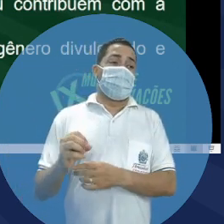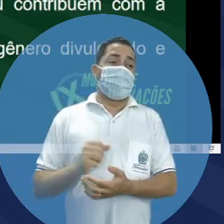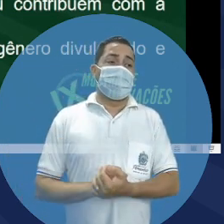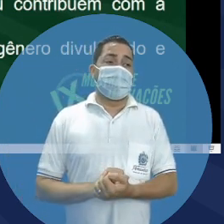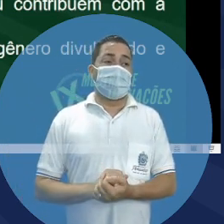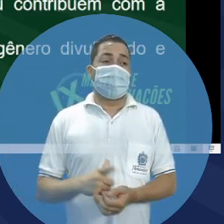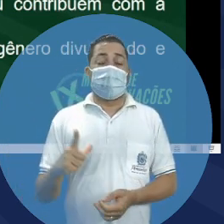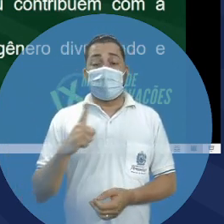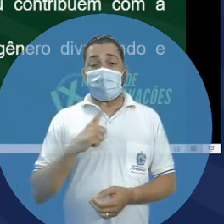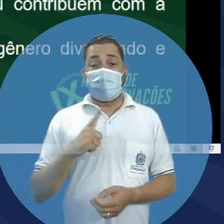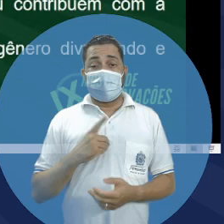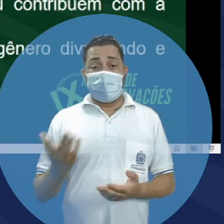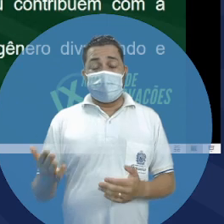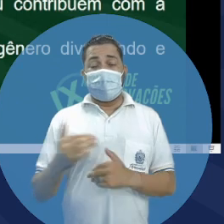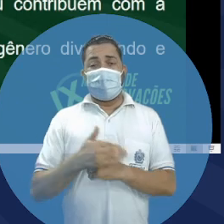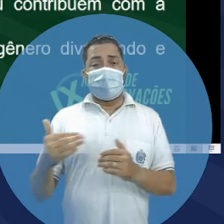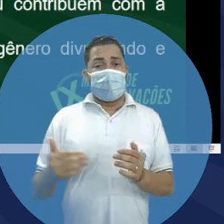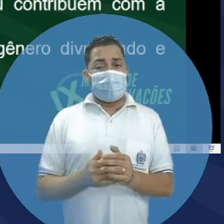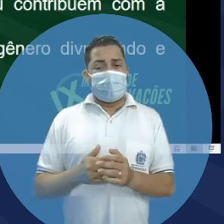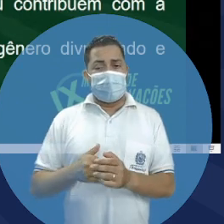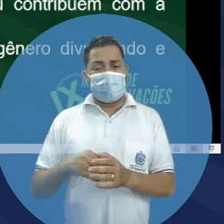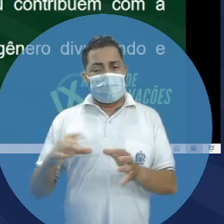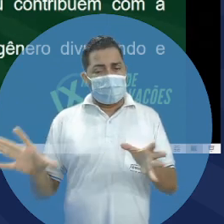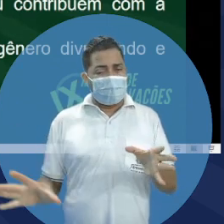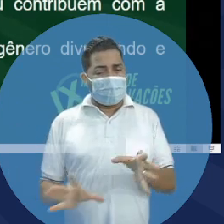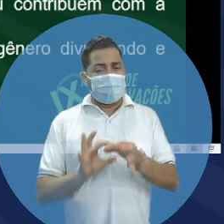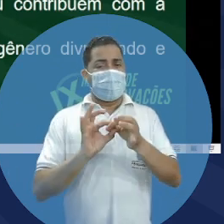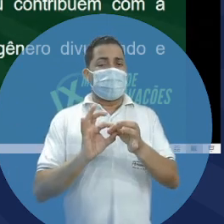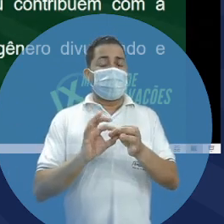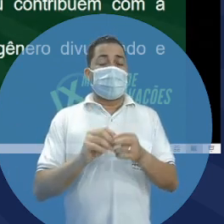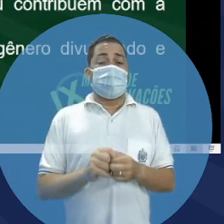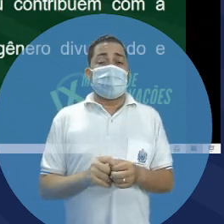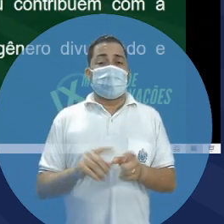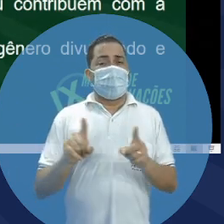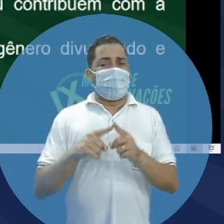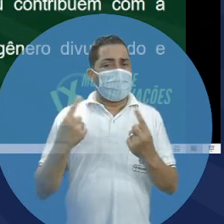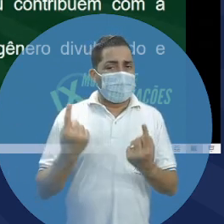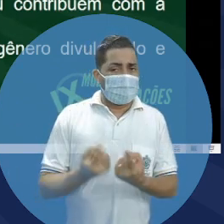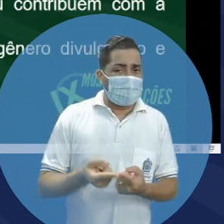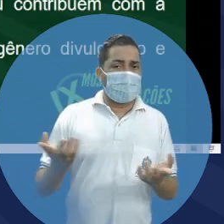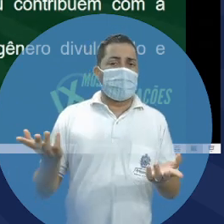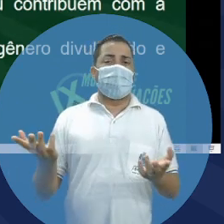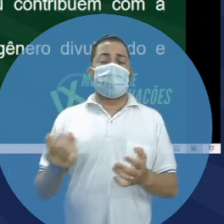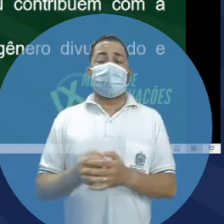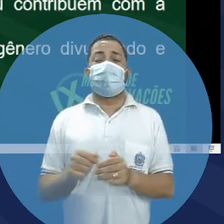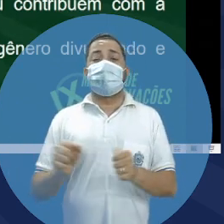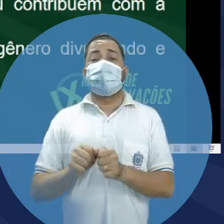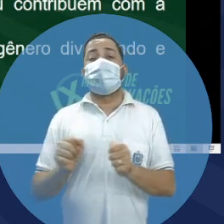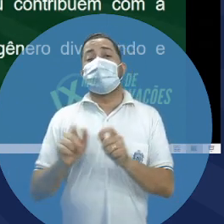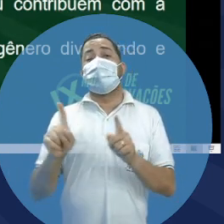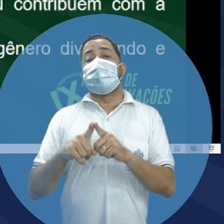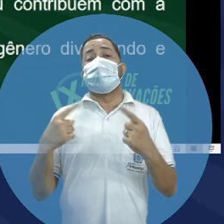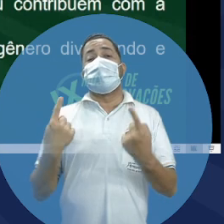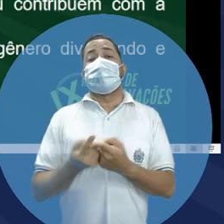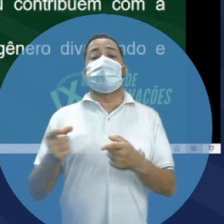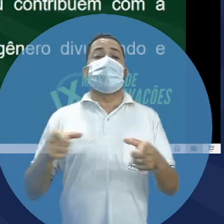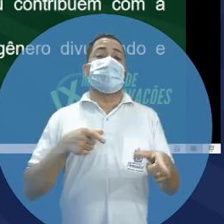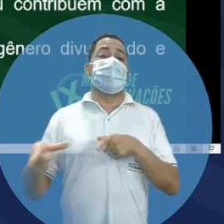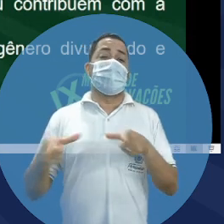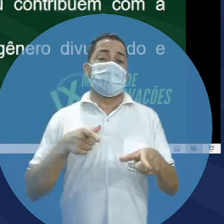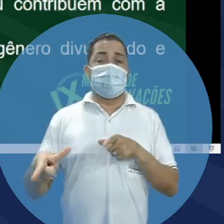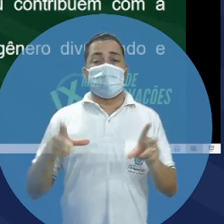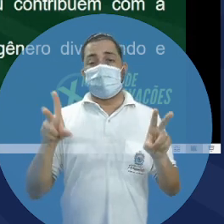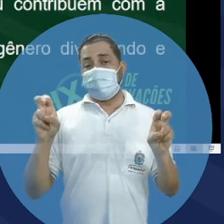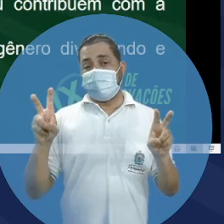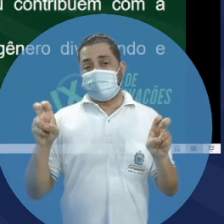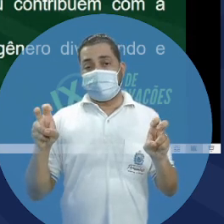todas elencadas, não é? De reuniões, fazemos reuniões trabalhando essas temáticas